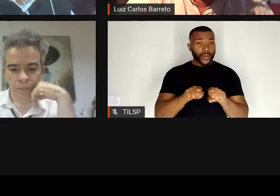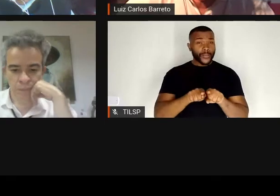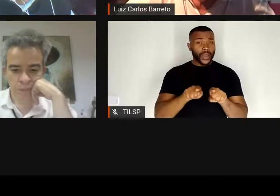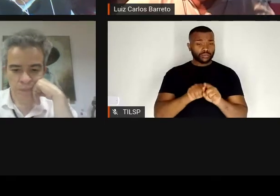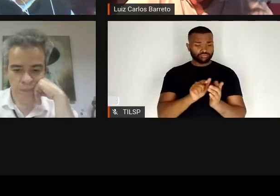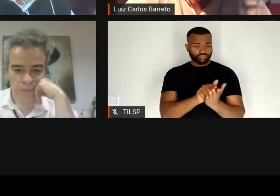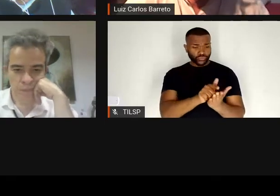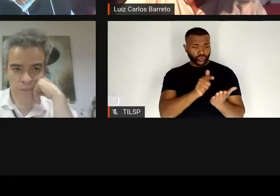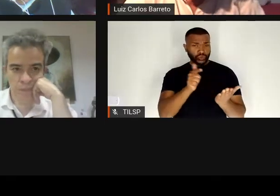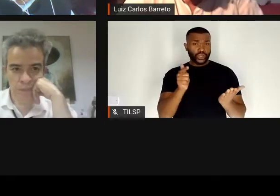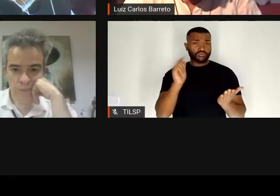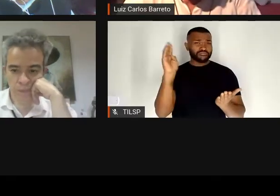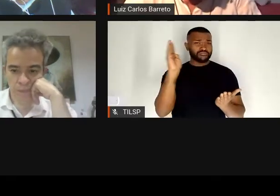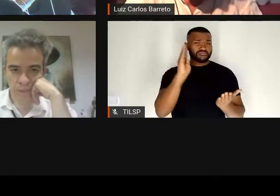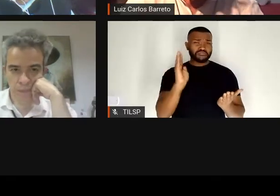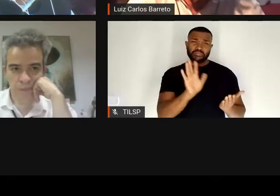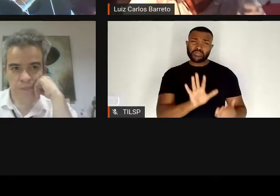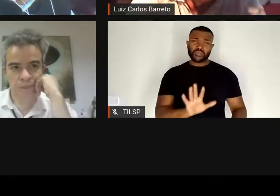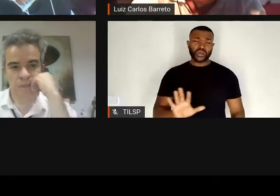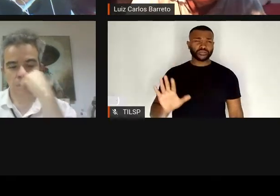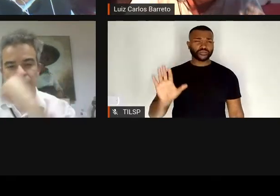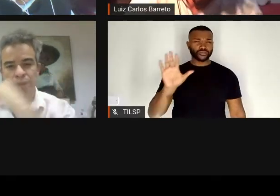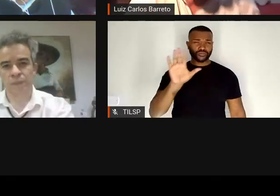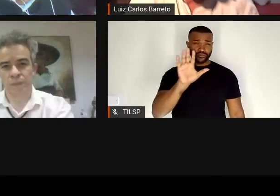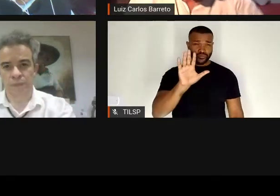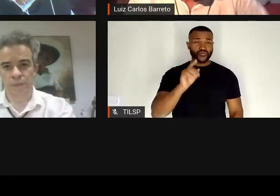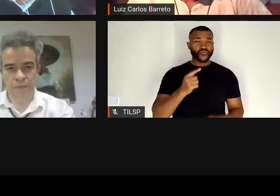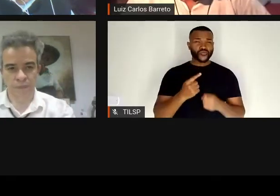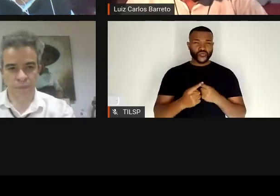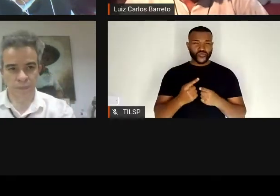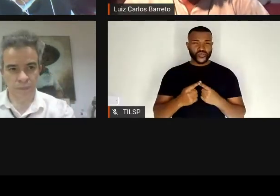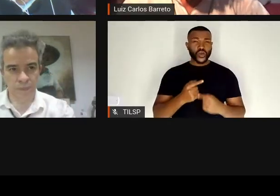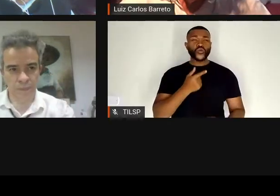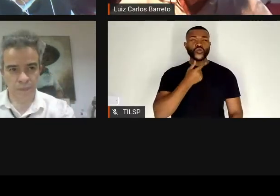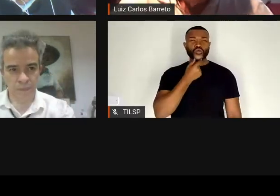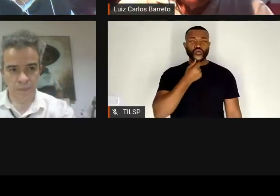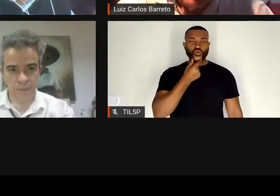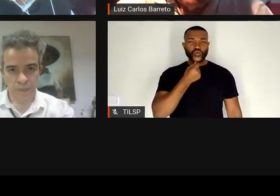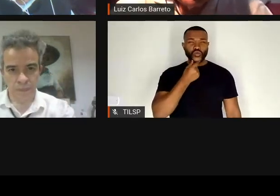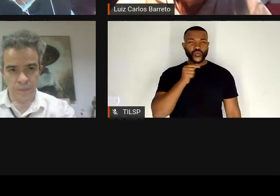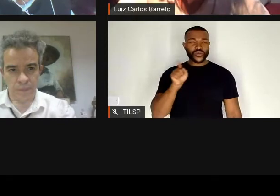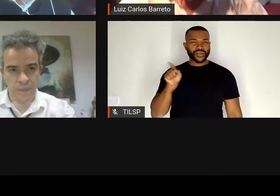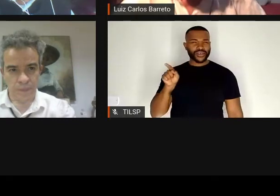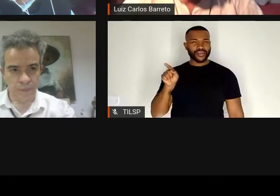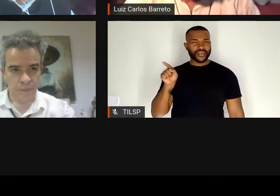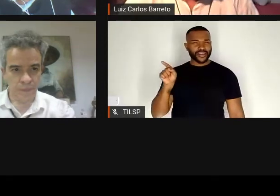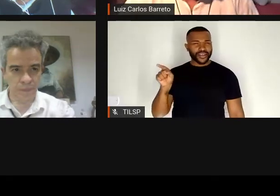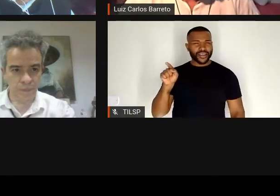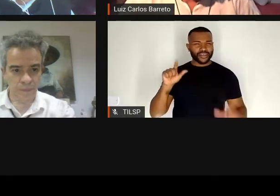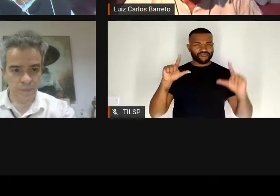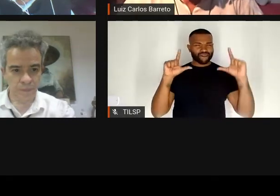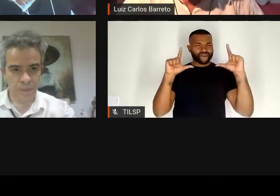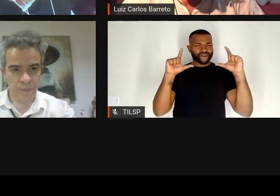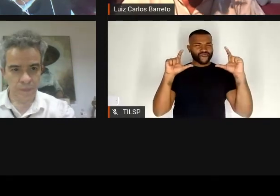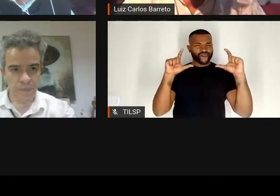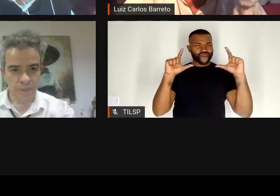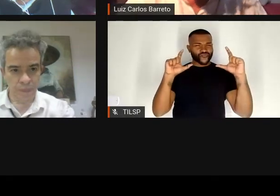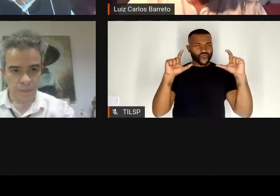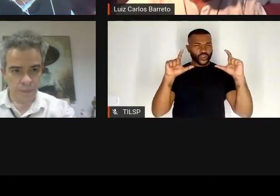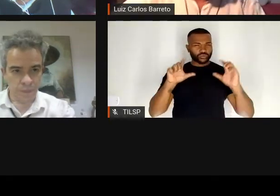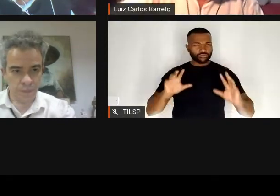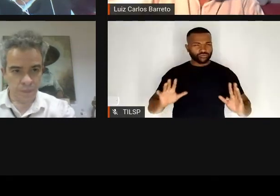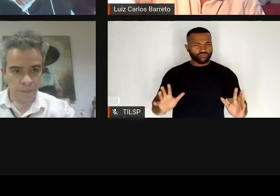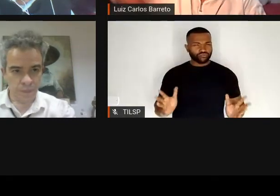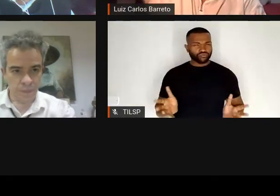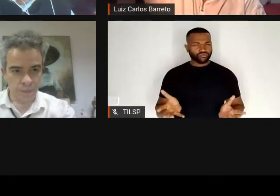como um todo, porque ele elevou a fotografia, mesmo